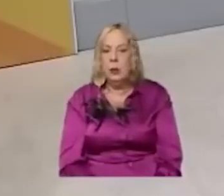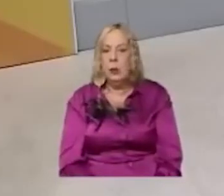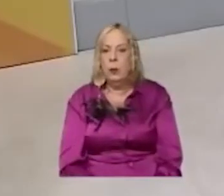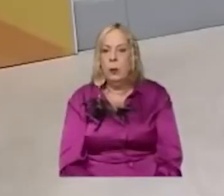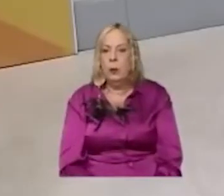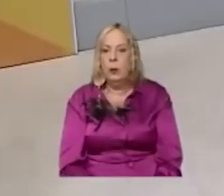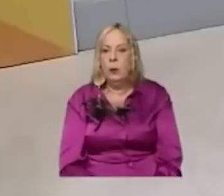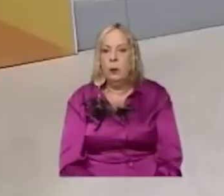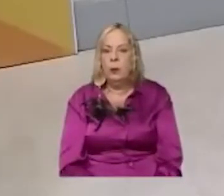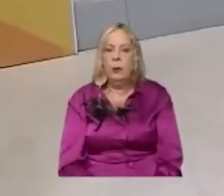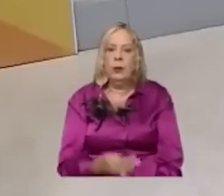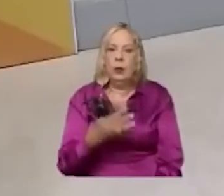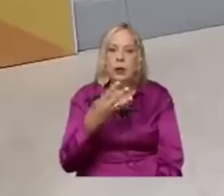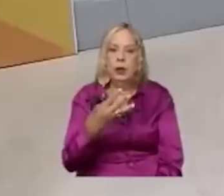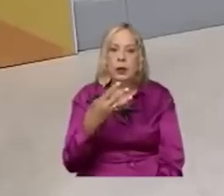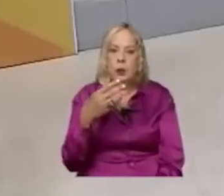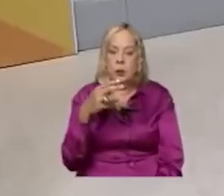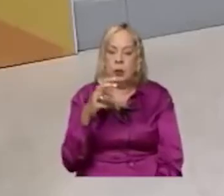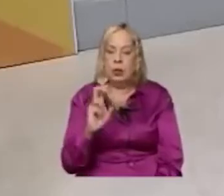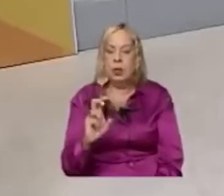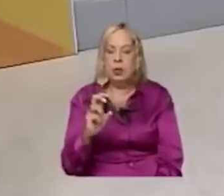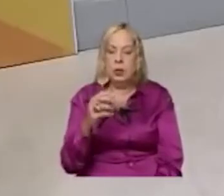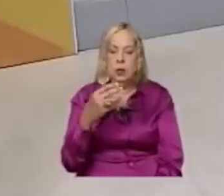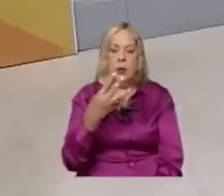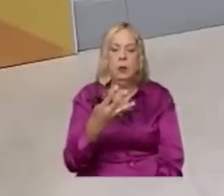35, vem bolinha de número